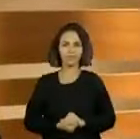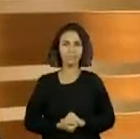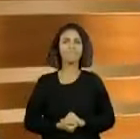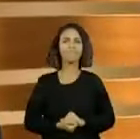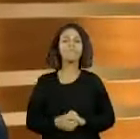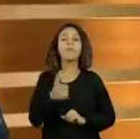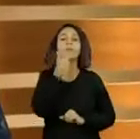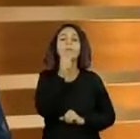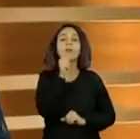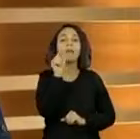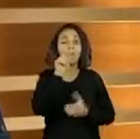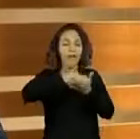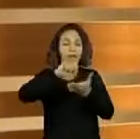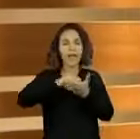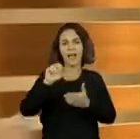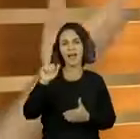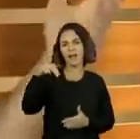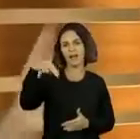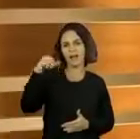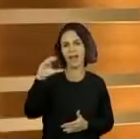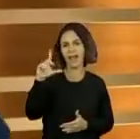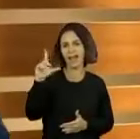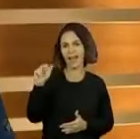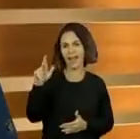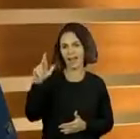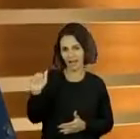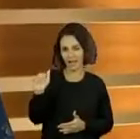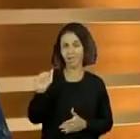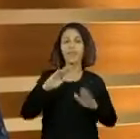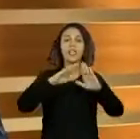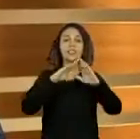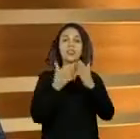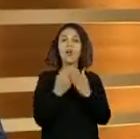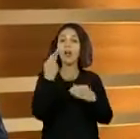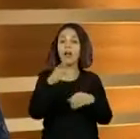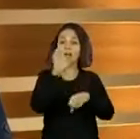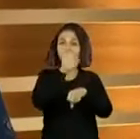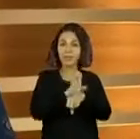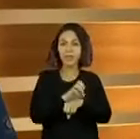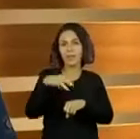Mãe, Ana Clara, da Escola Estadual Maria Rosa Brota.